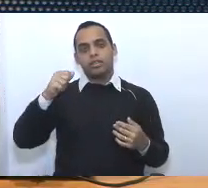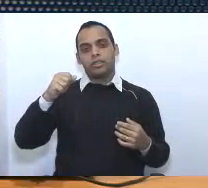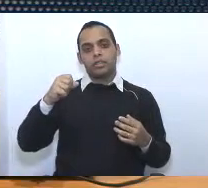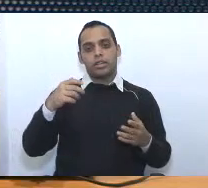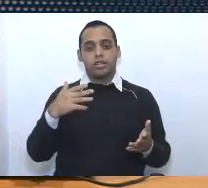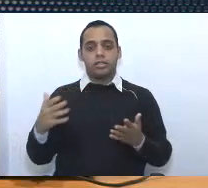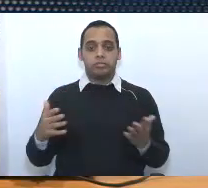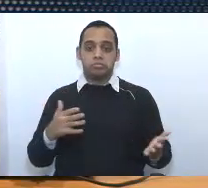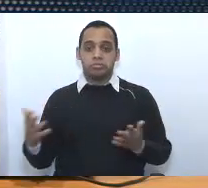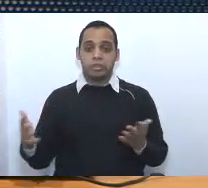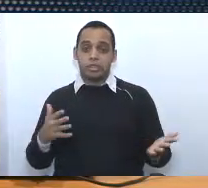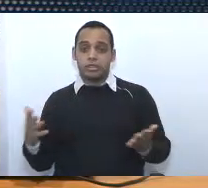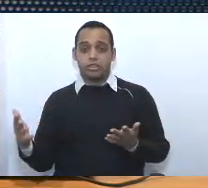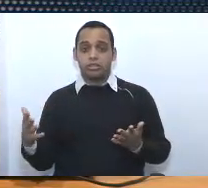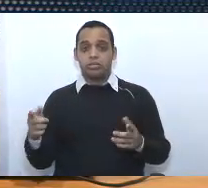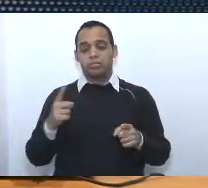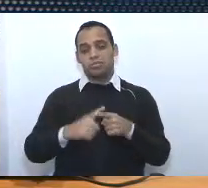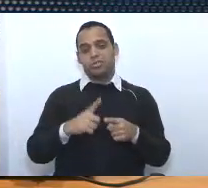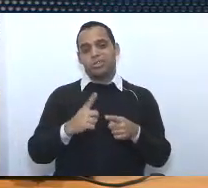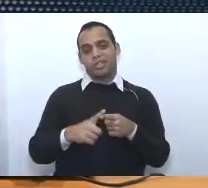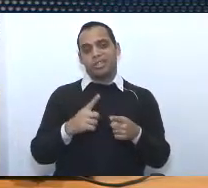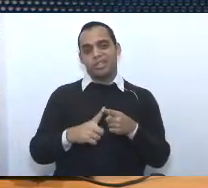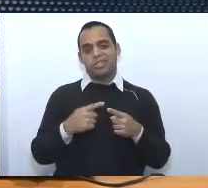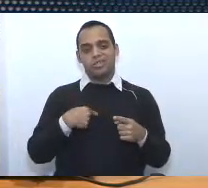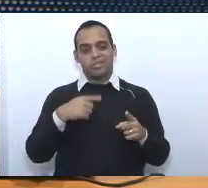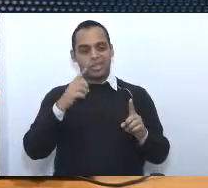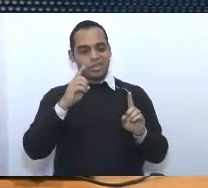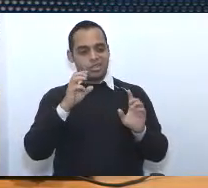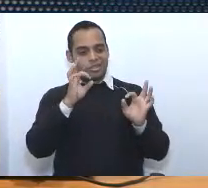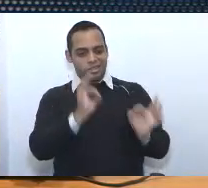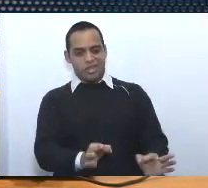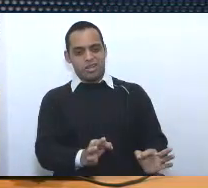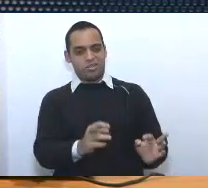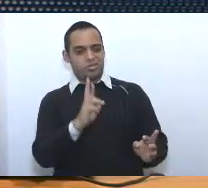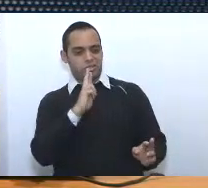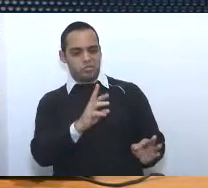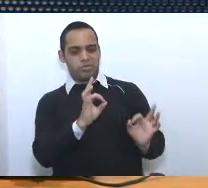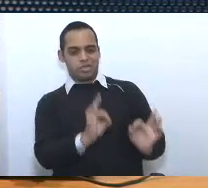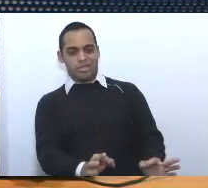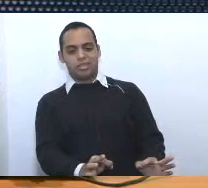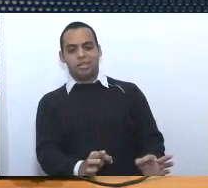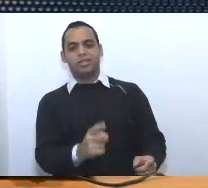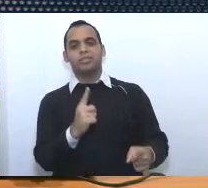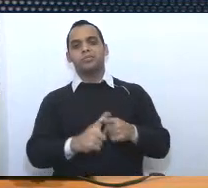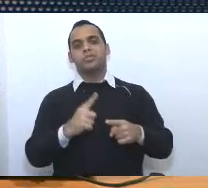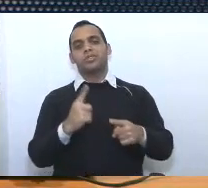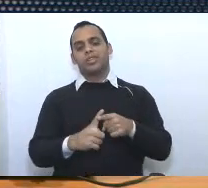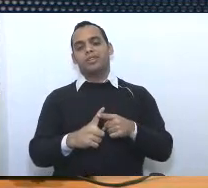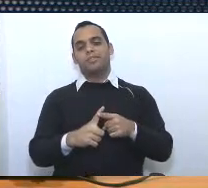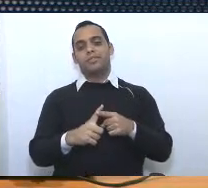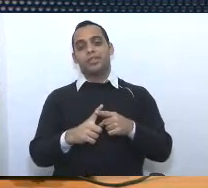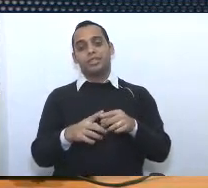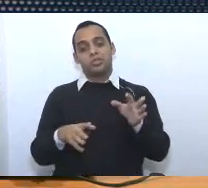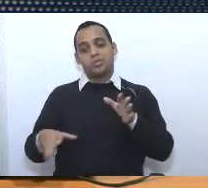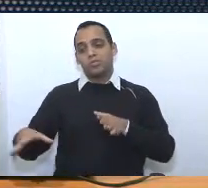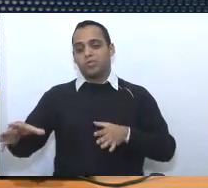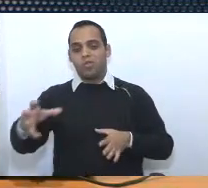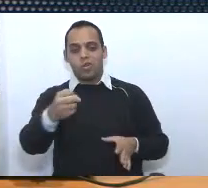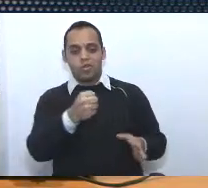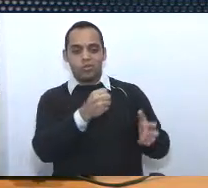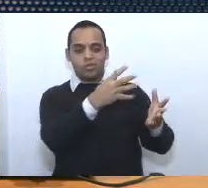delicada. Ainda nós não temos a posição jurídica, porque ela mexe com a